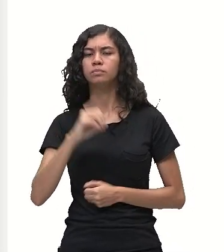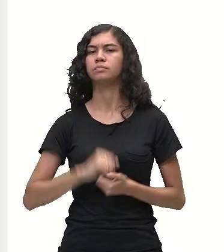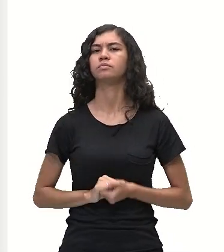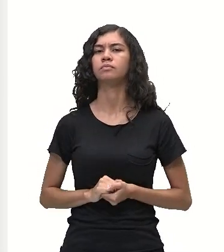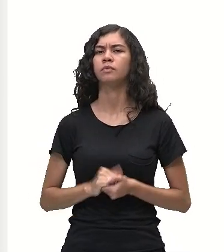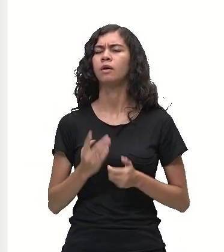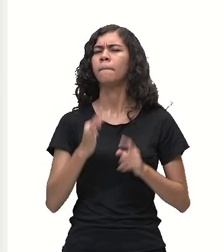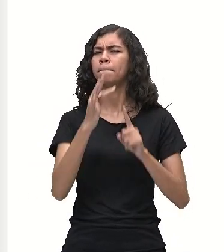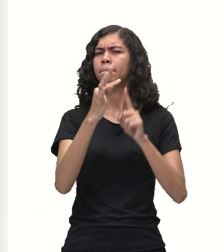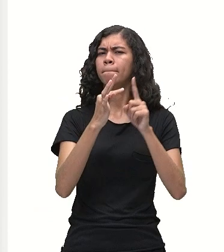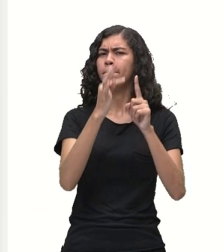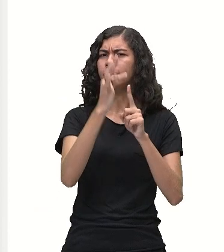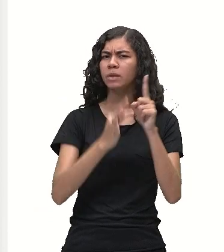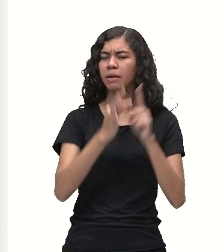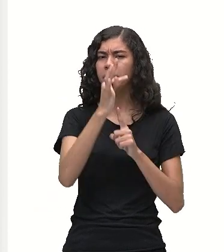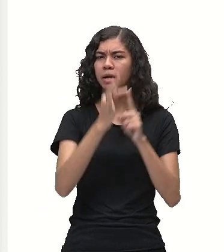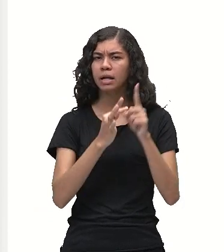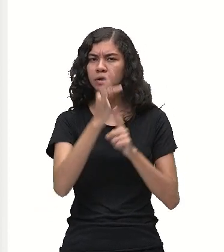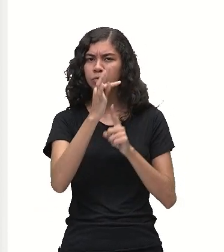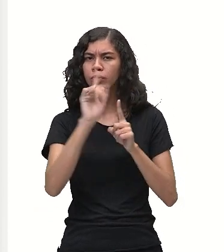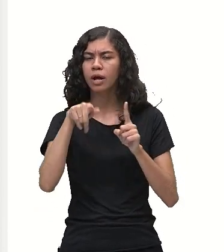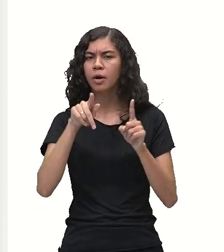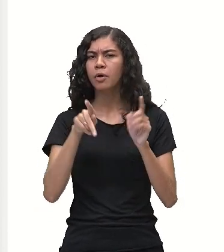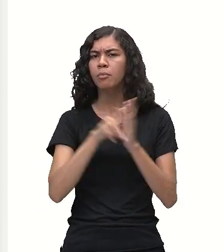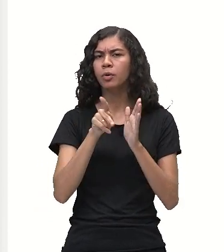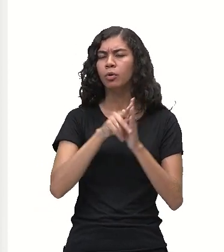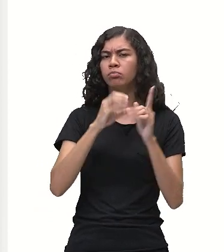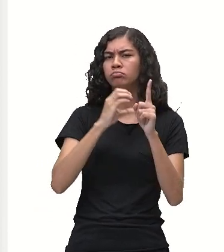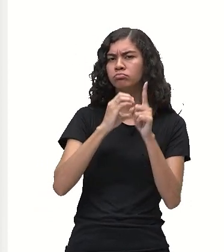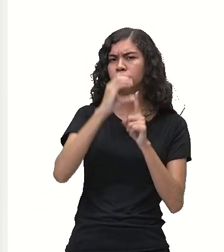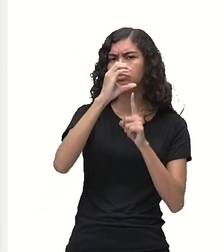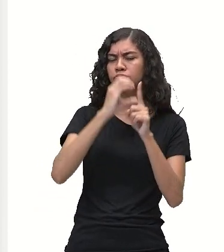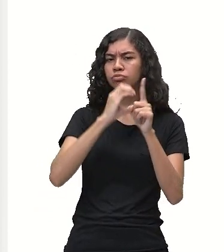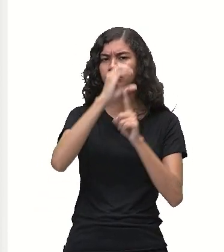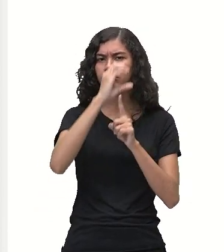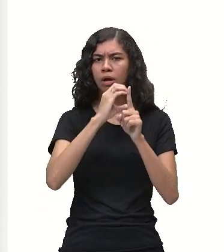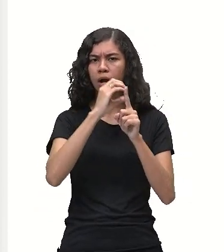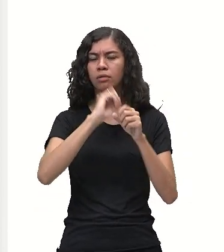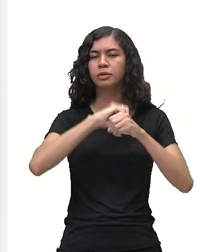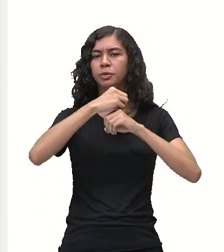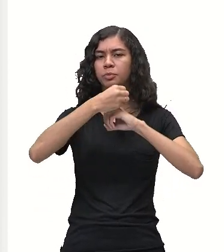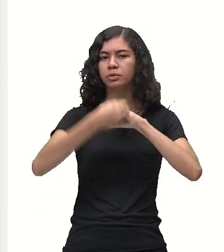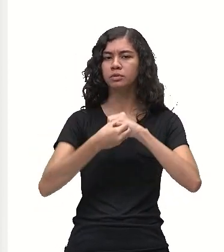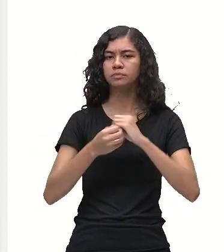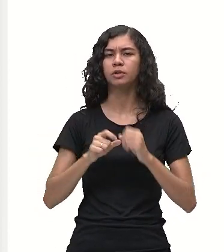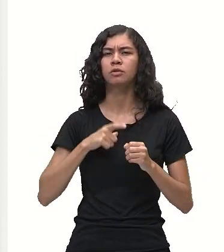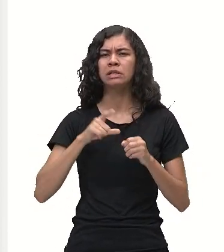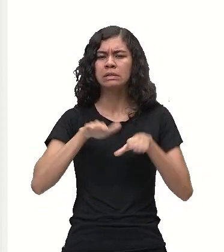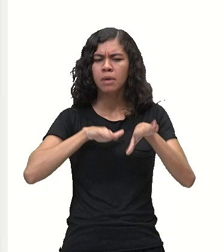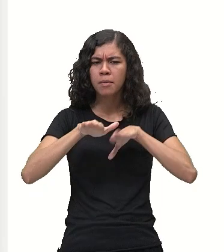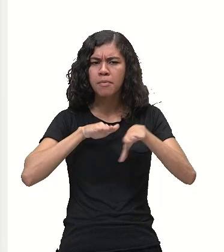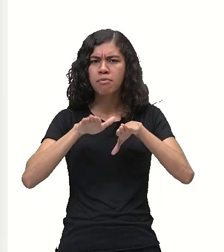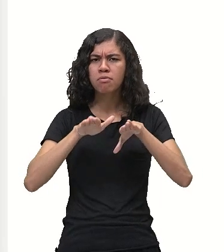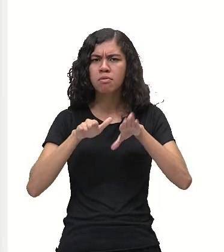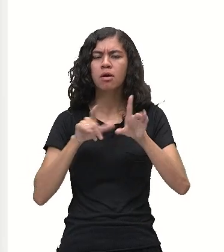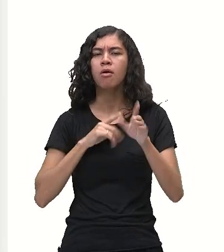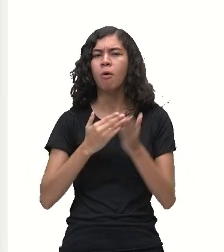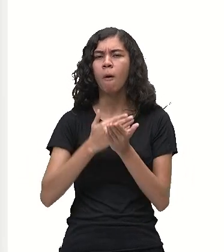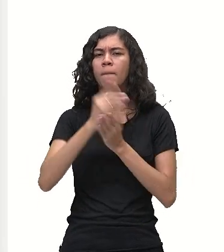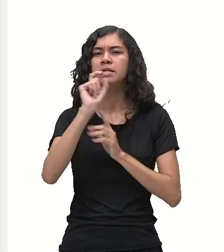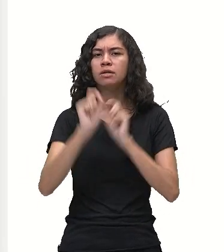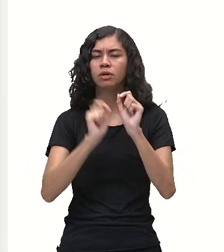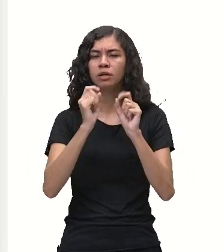temperatura aumenta, as moléculas elas se agitam. Quando elas se agitam, elas vão aqui, ó, subindo aqui no